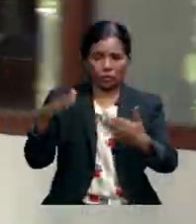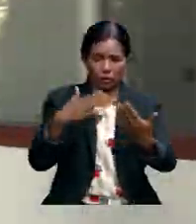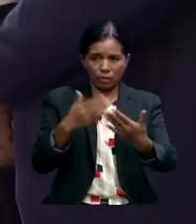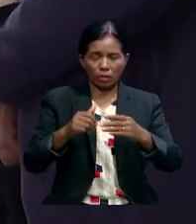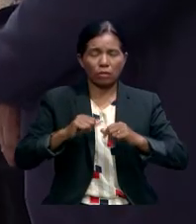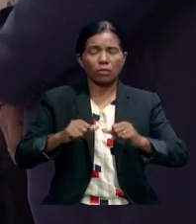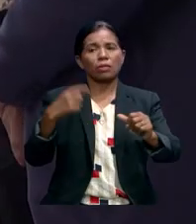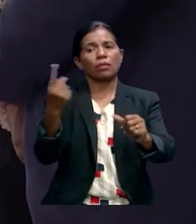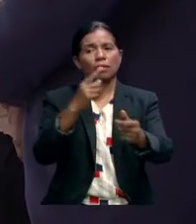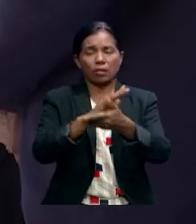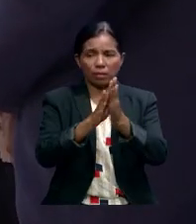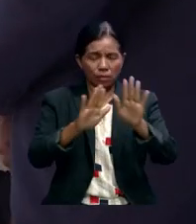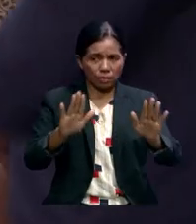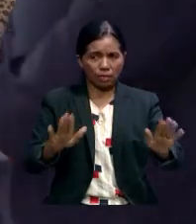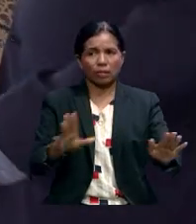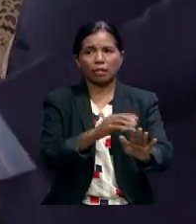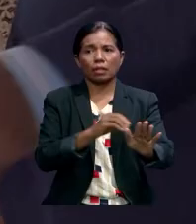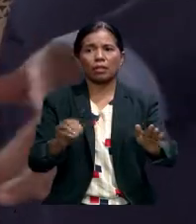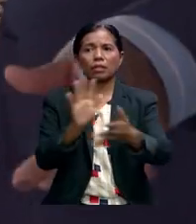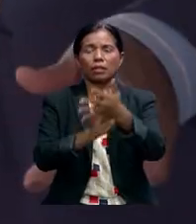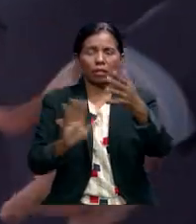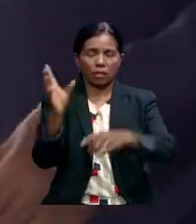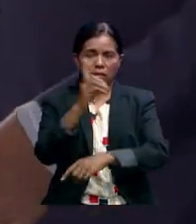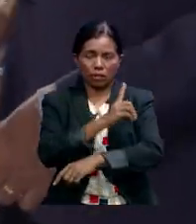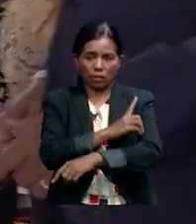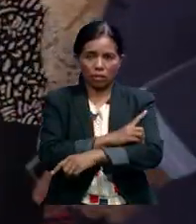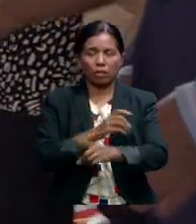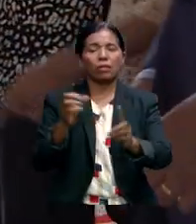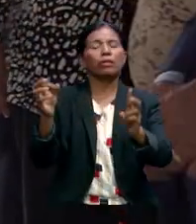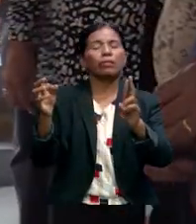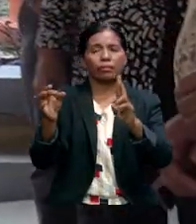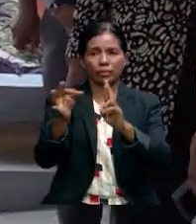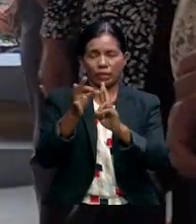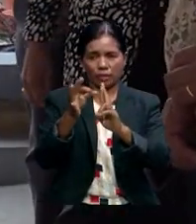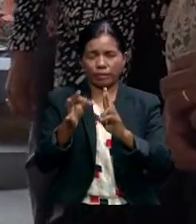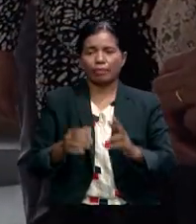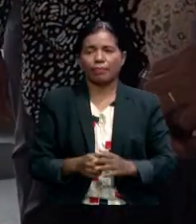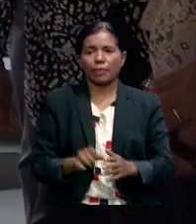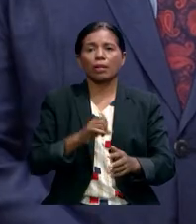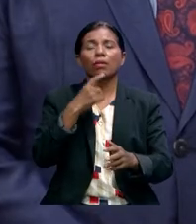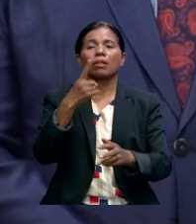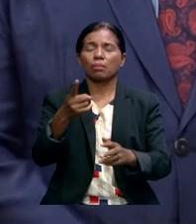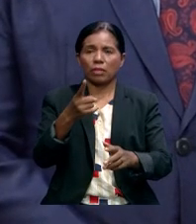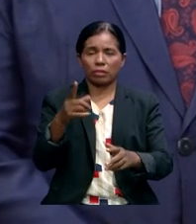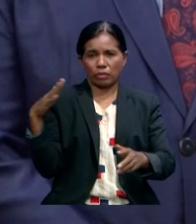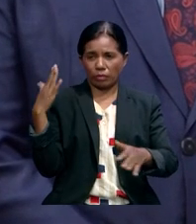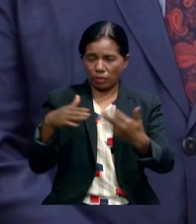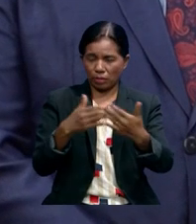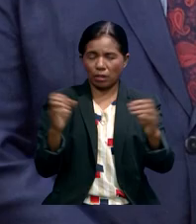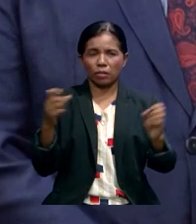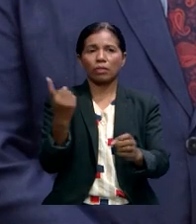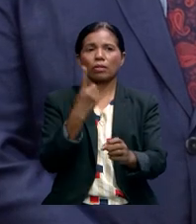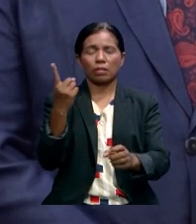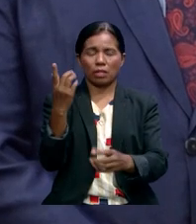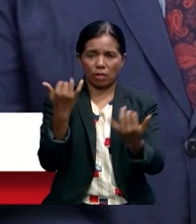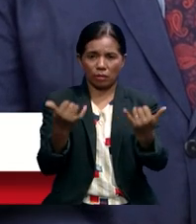continua manteng paz no estabilidade durante a celebração lorong finado. E é o apelo ba joven sira, los de agora, de lorong finado,